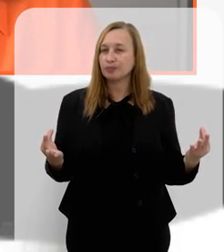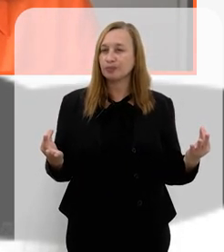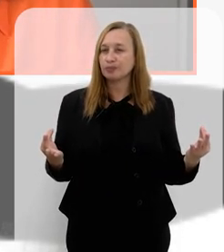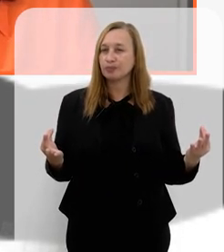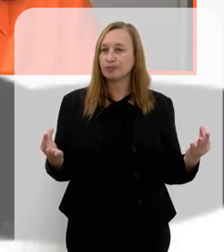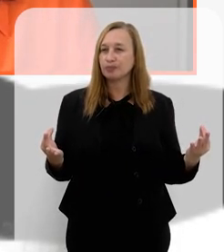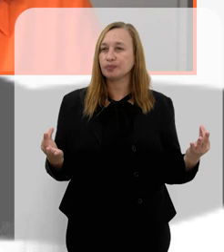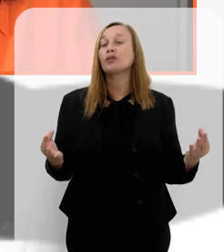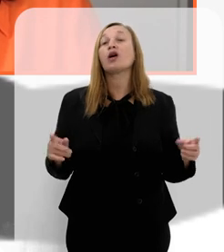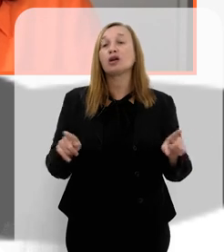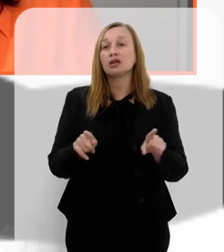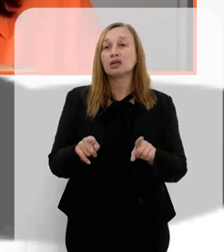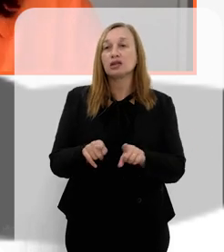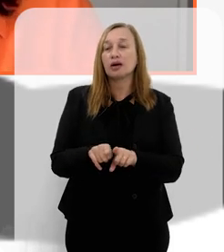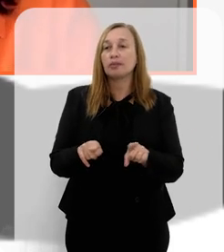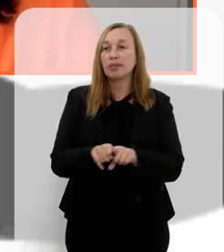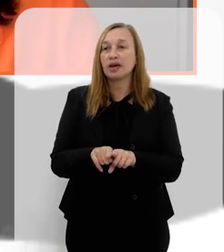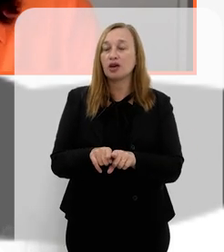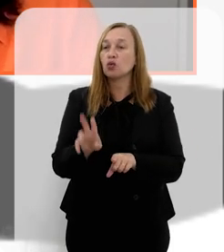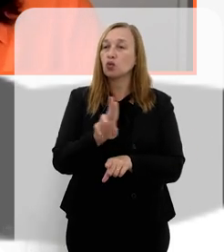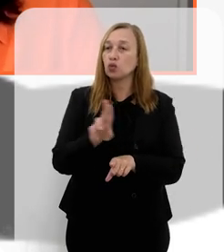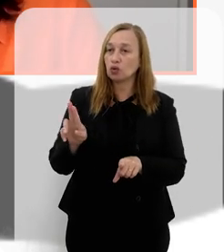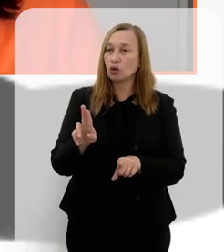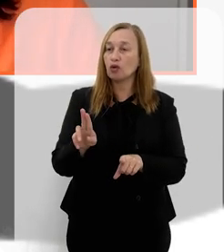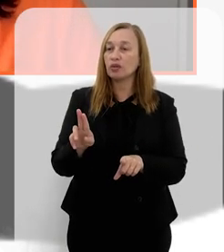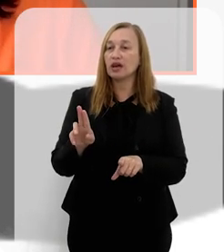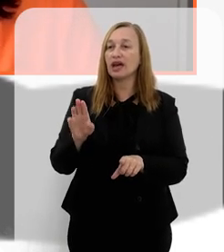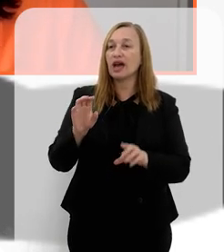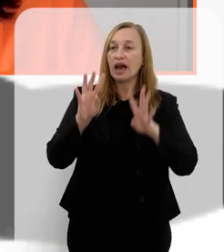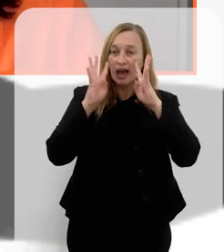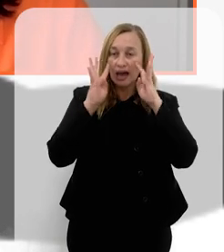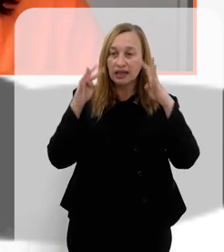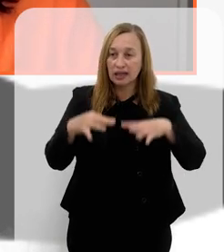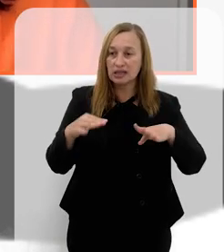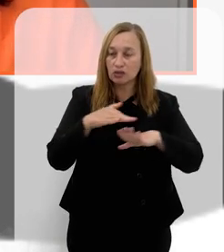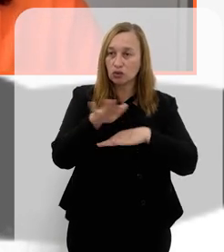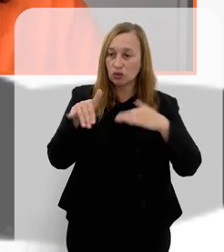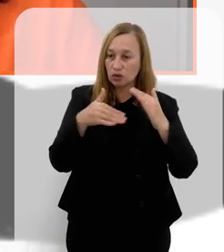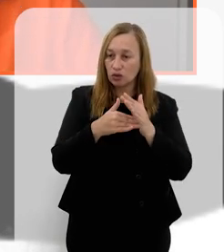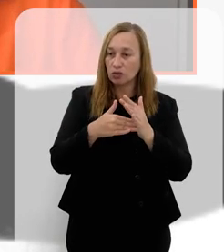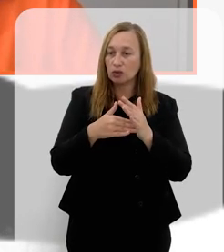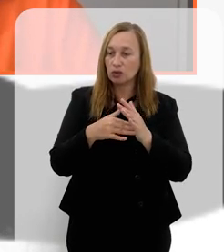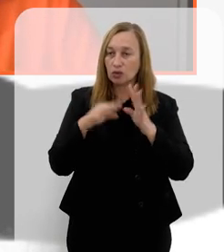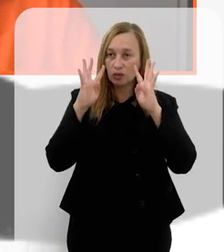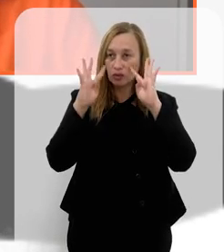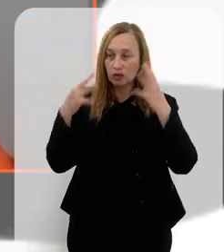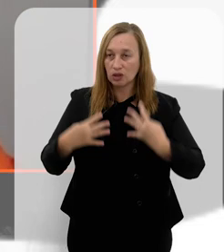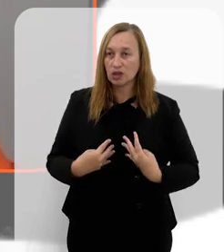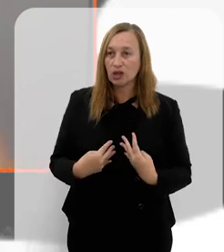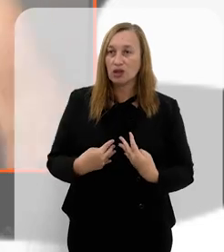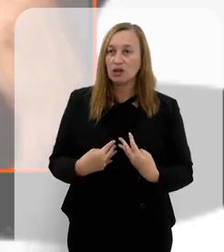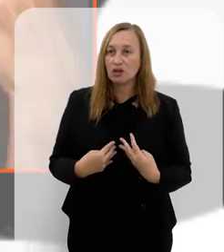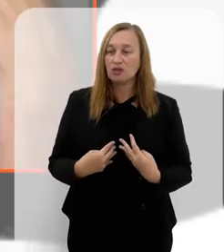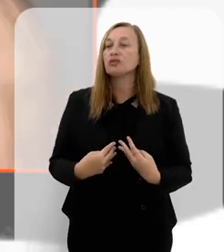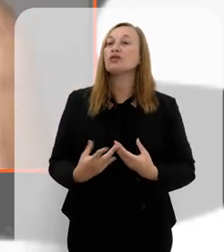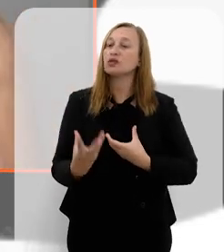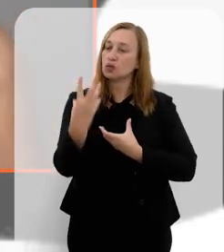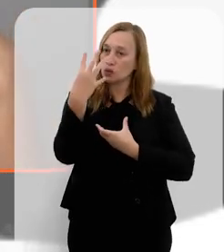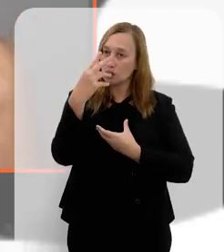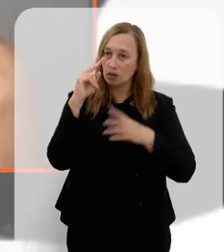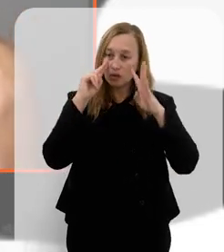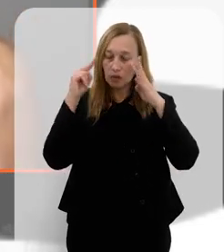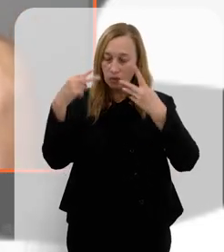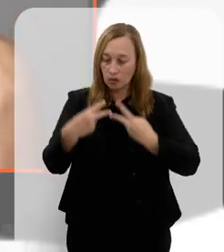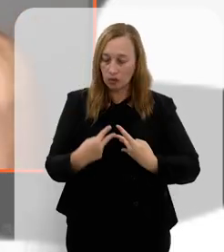a meditação também é chamada de atenção plena, que Ah, nada sim. mais é do que você olhar